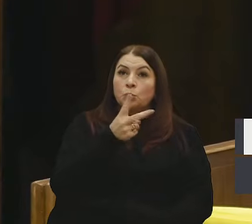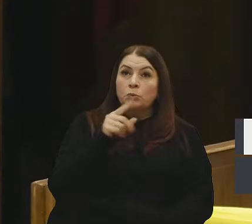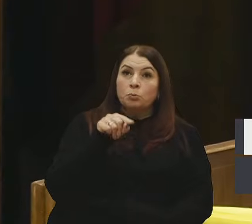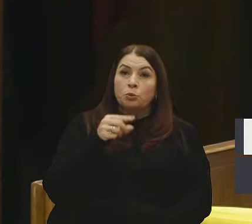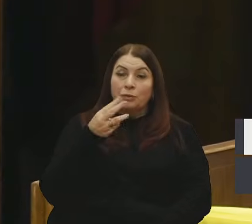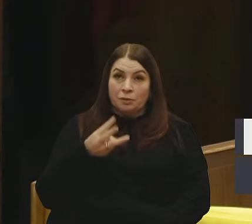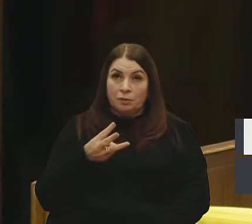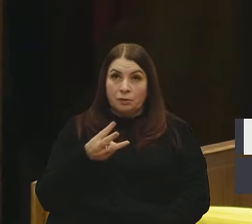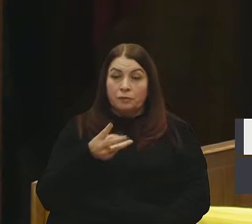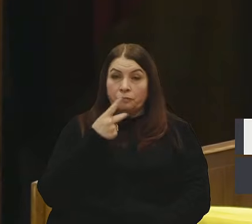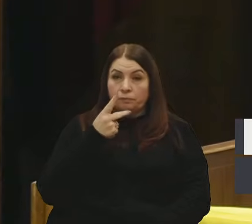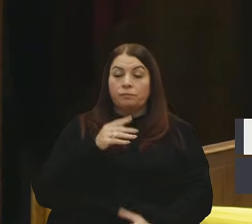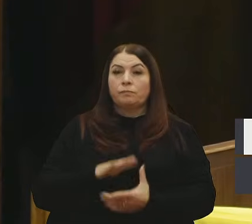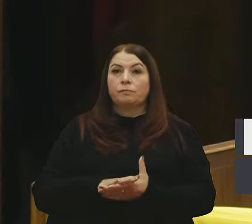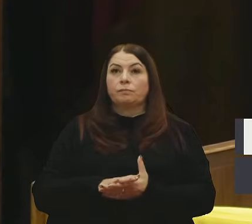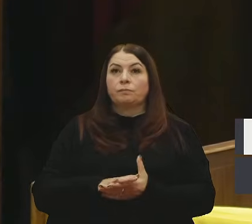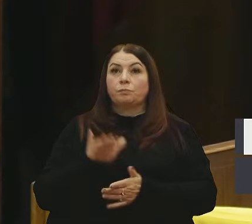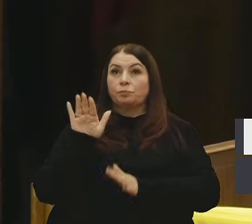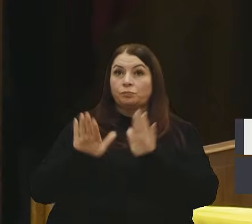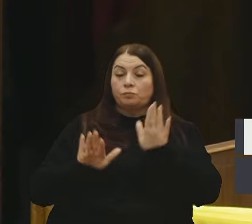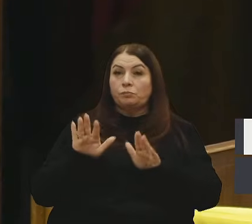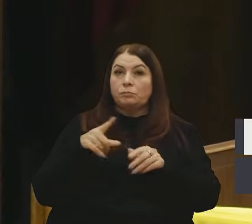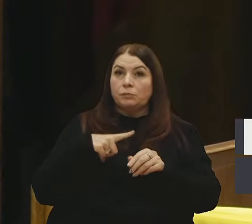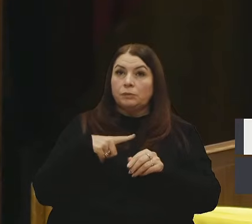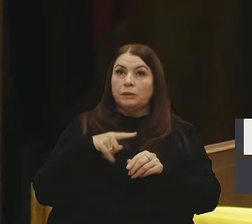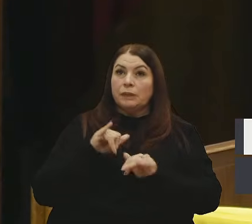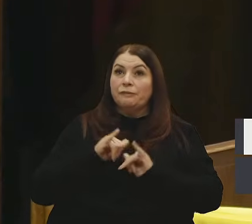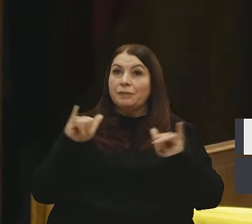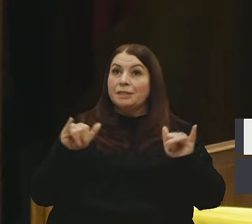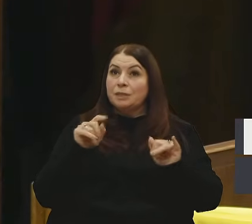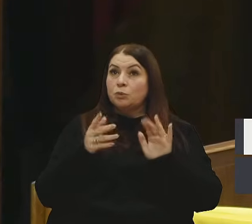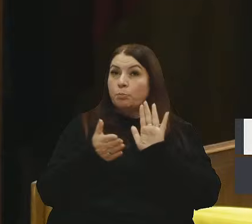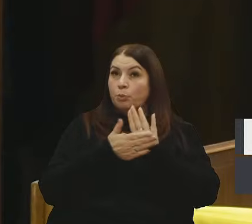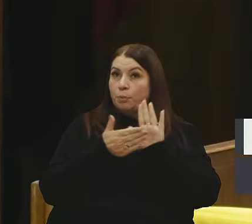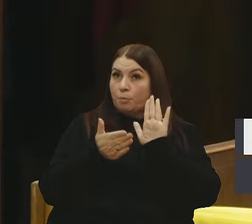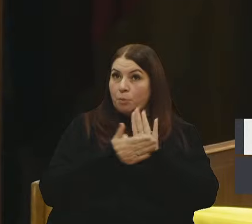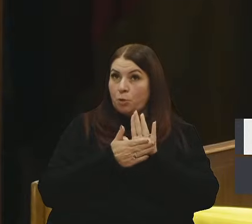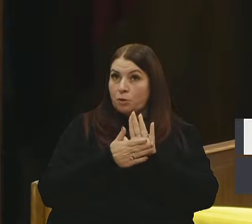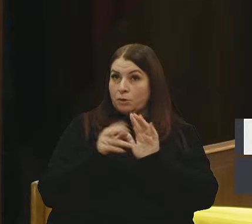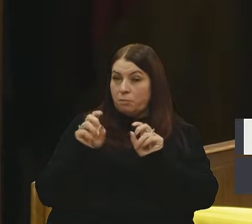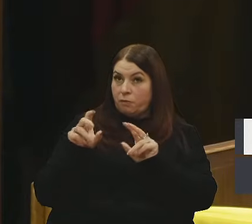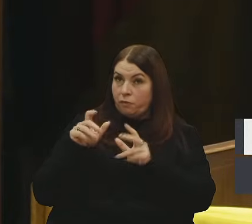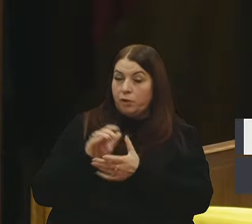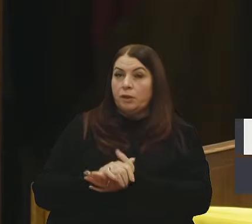do edital diz: o licitante deverá indicar em sua proposta comercial